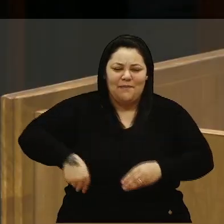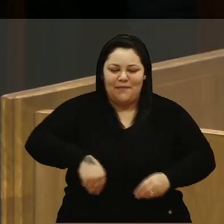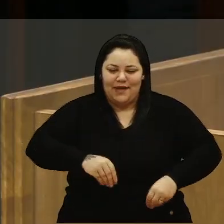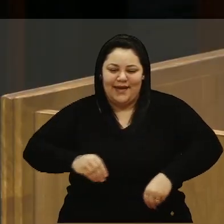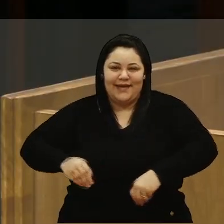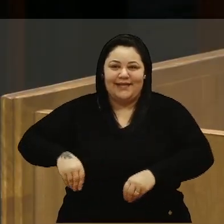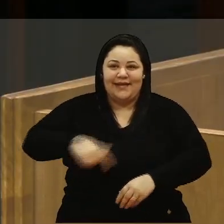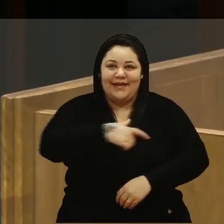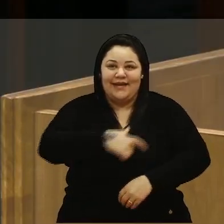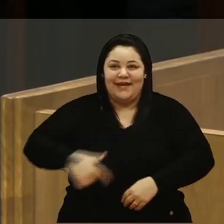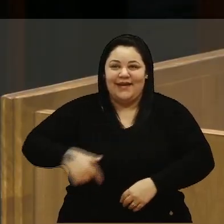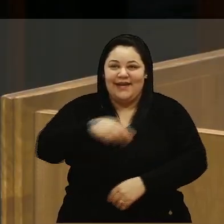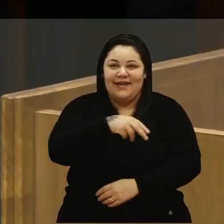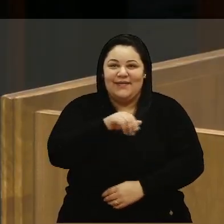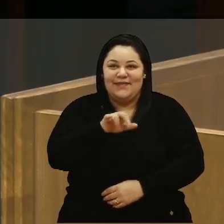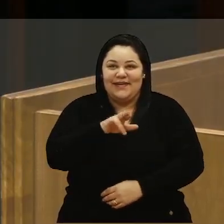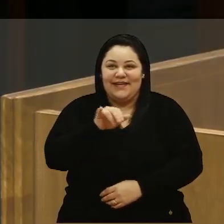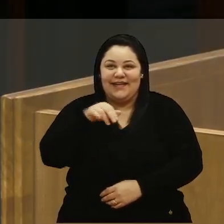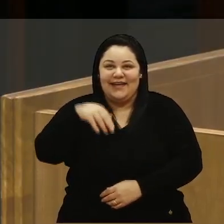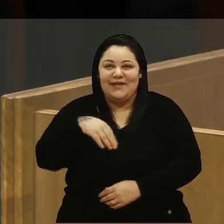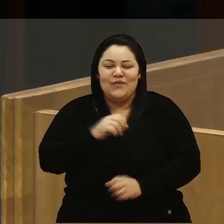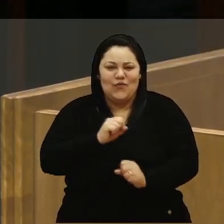falar o ano?